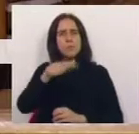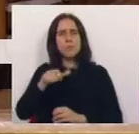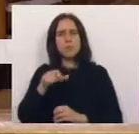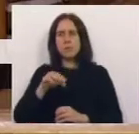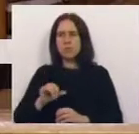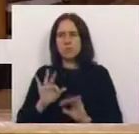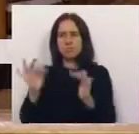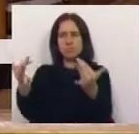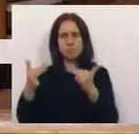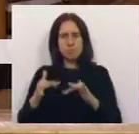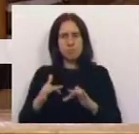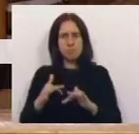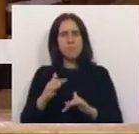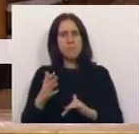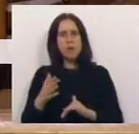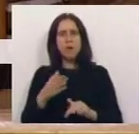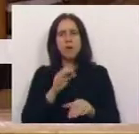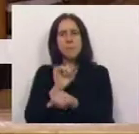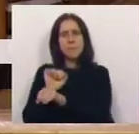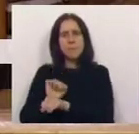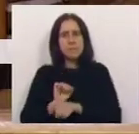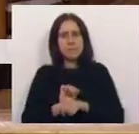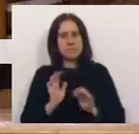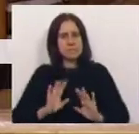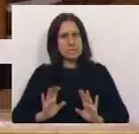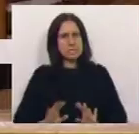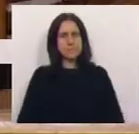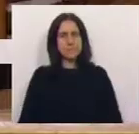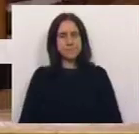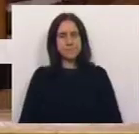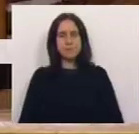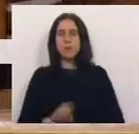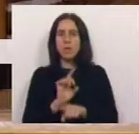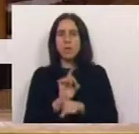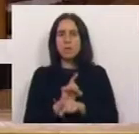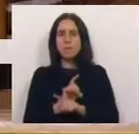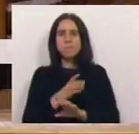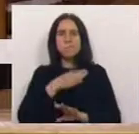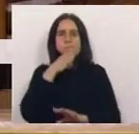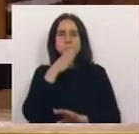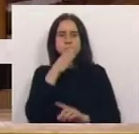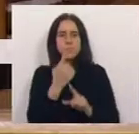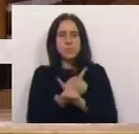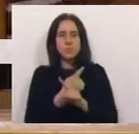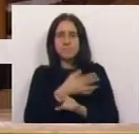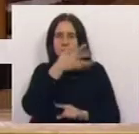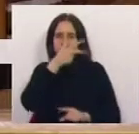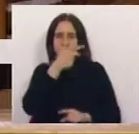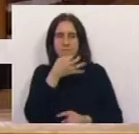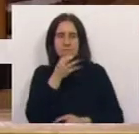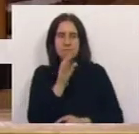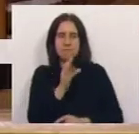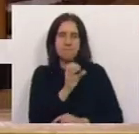no seu território sem quaisquer constrangimentos. Quanto à ferrovia, infelizmente, é melhor nem dizer